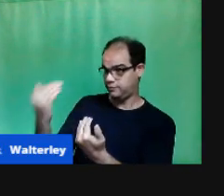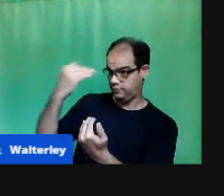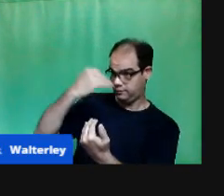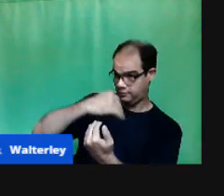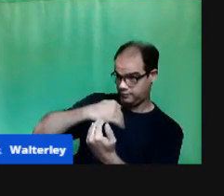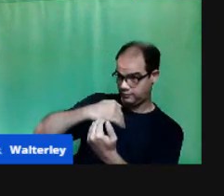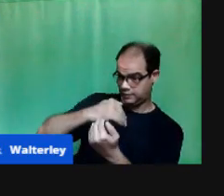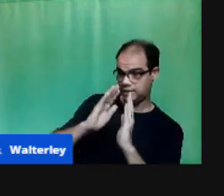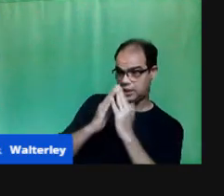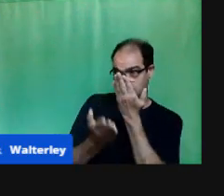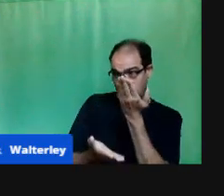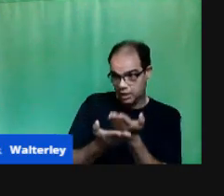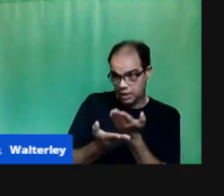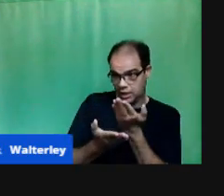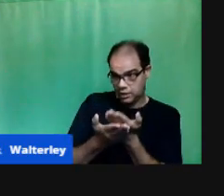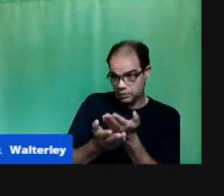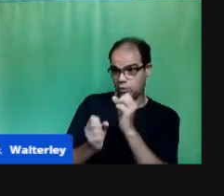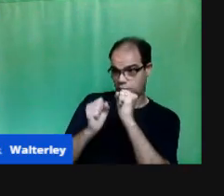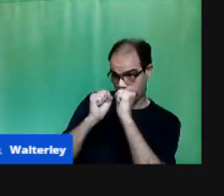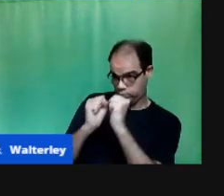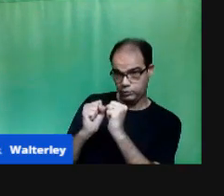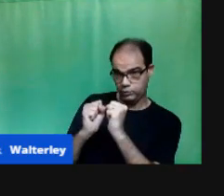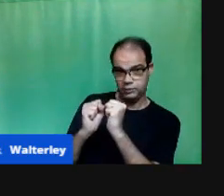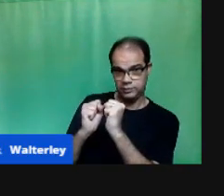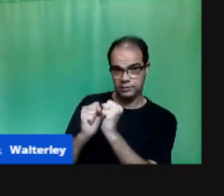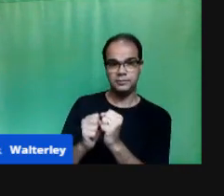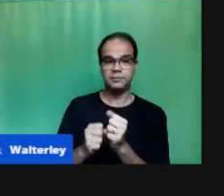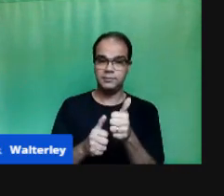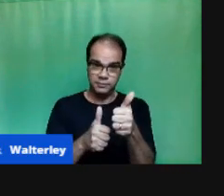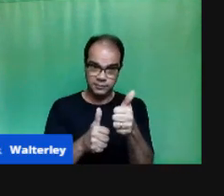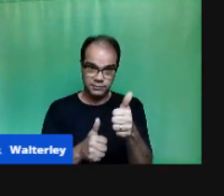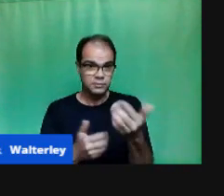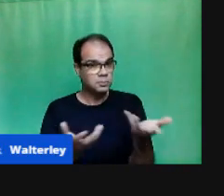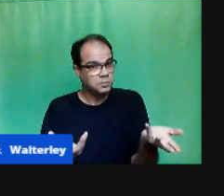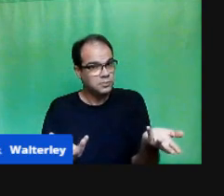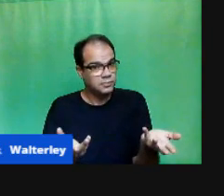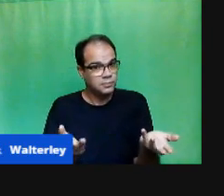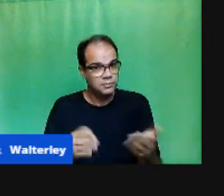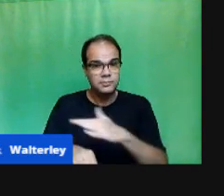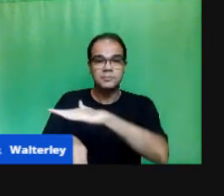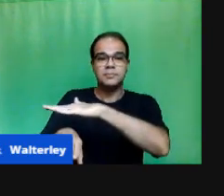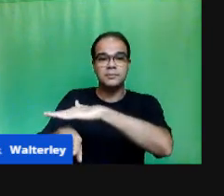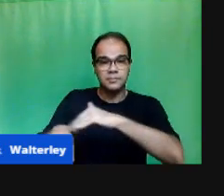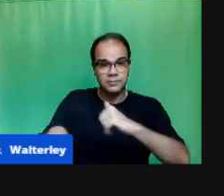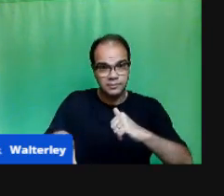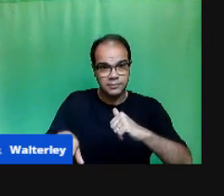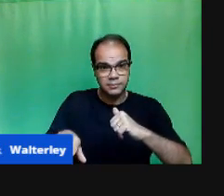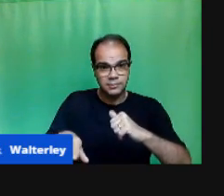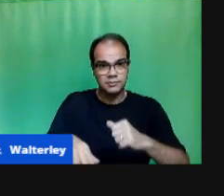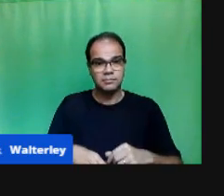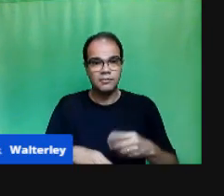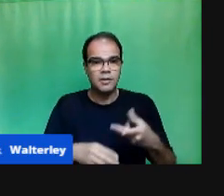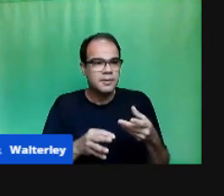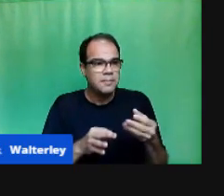estivermos aptos a isso, né? De estar entregando esse